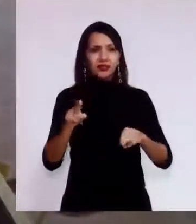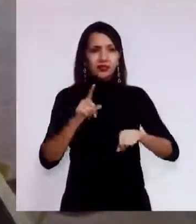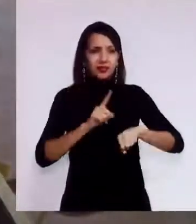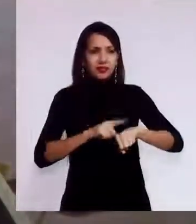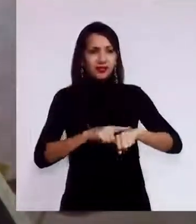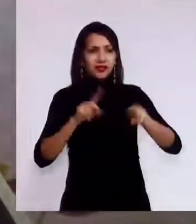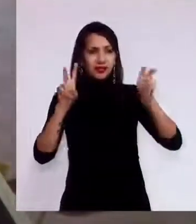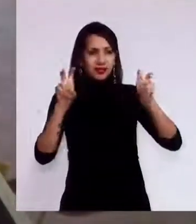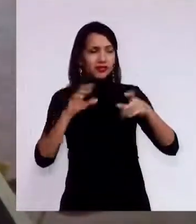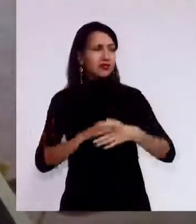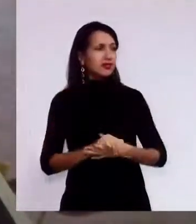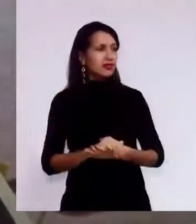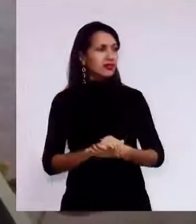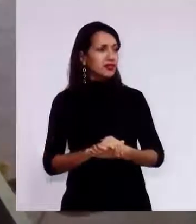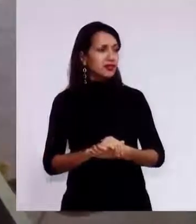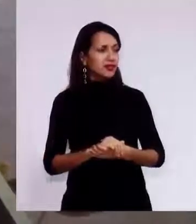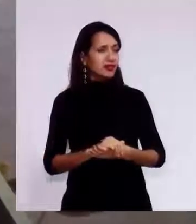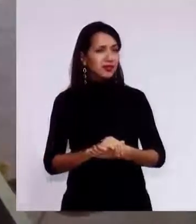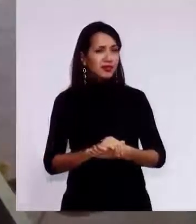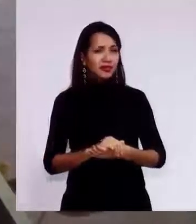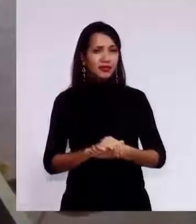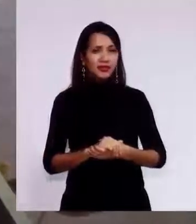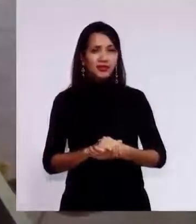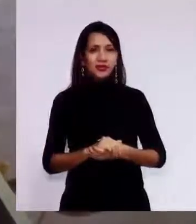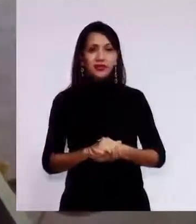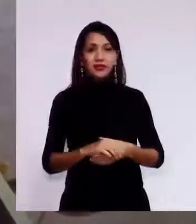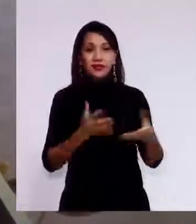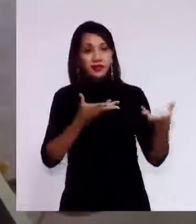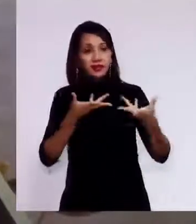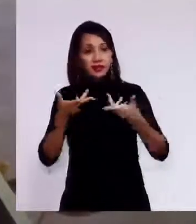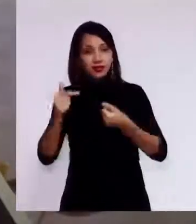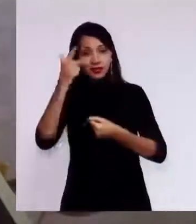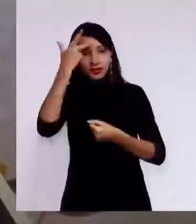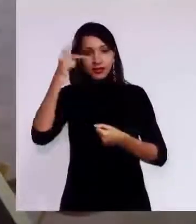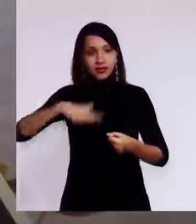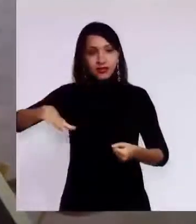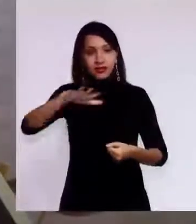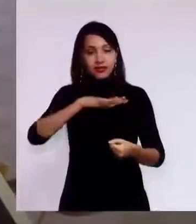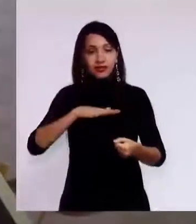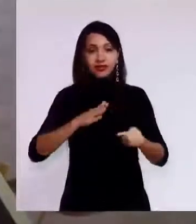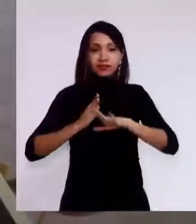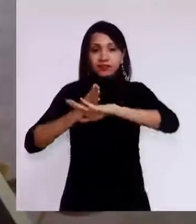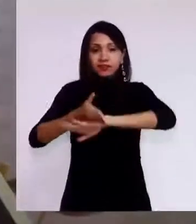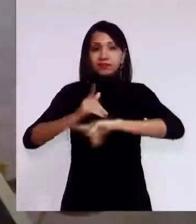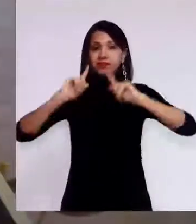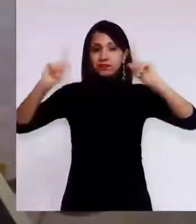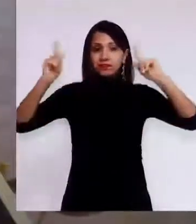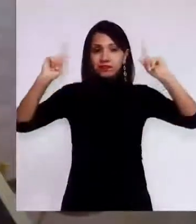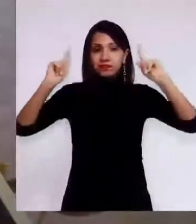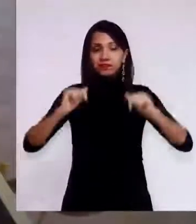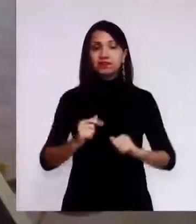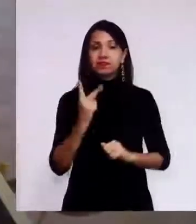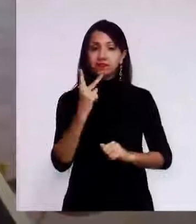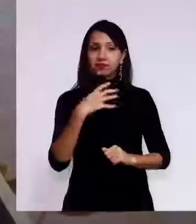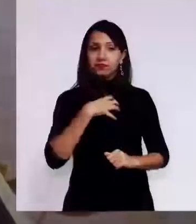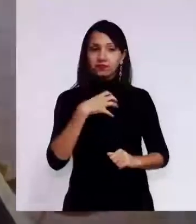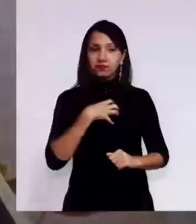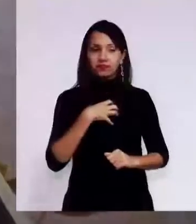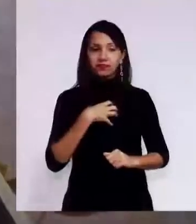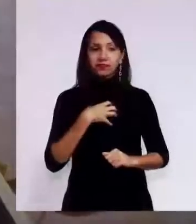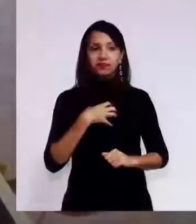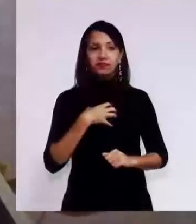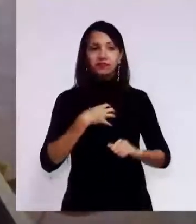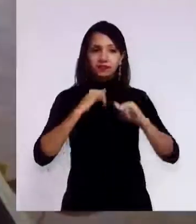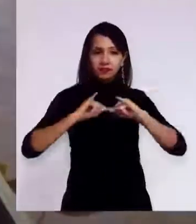só para fechar esse assunto. Então, o convite é para que as pessoas participem desse manifesto. São duas maneiras. Não é? Eu vou divulgar na